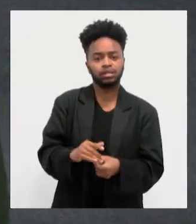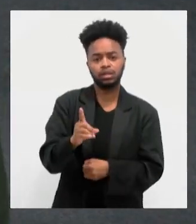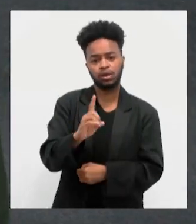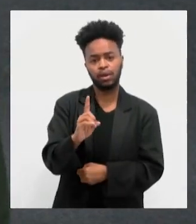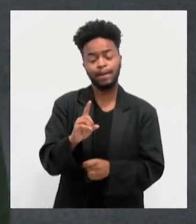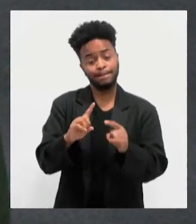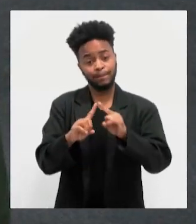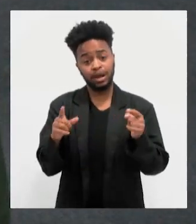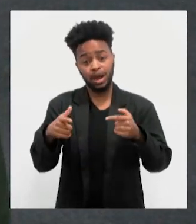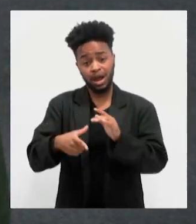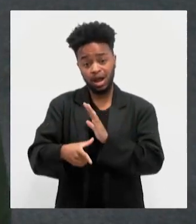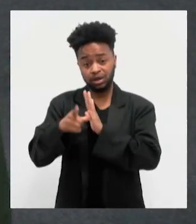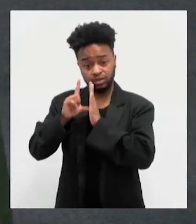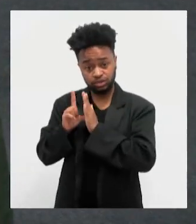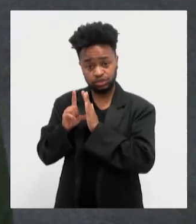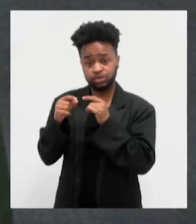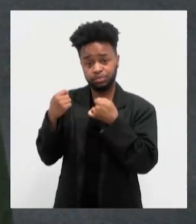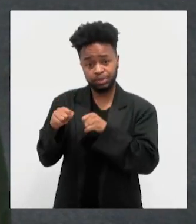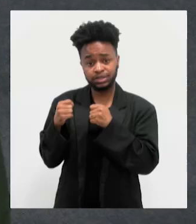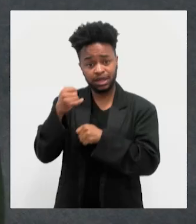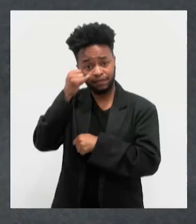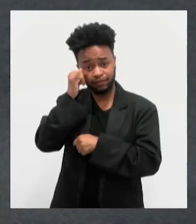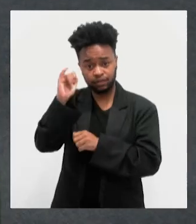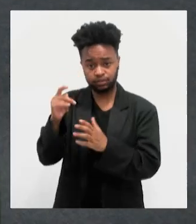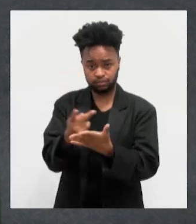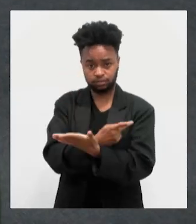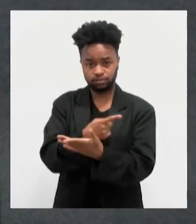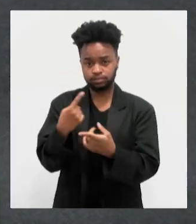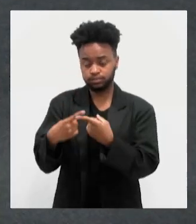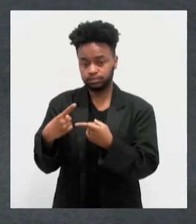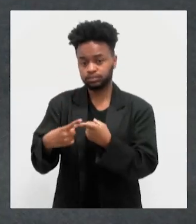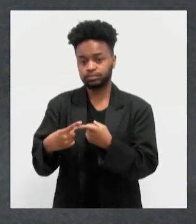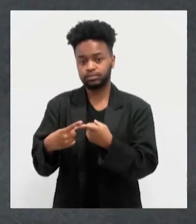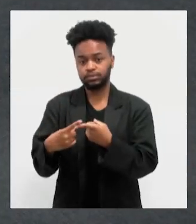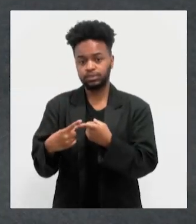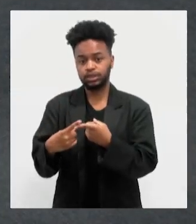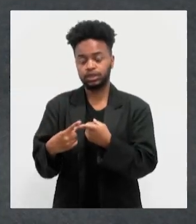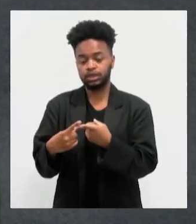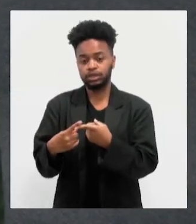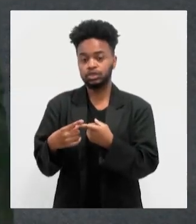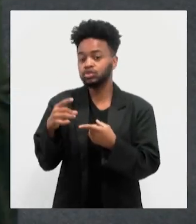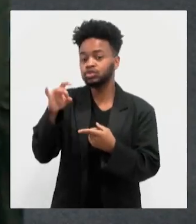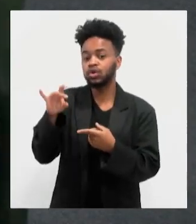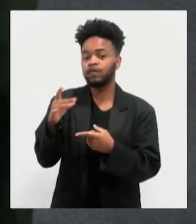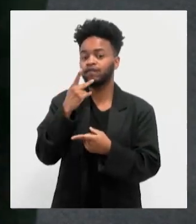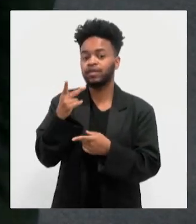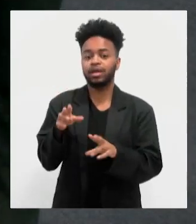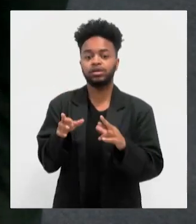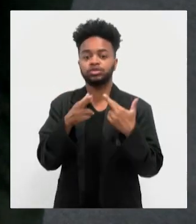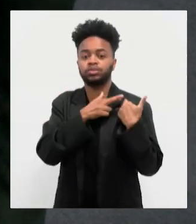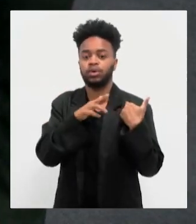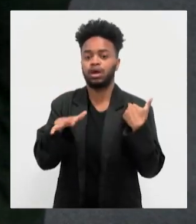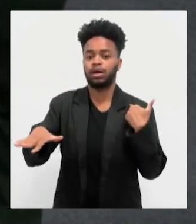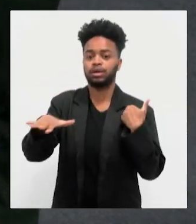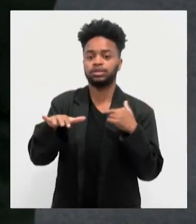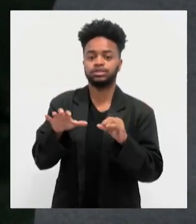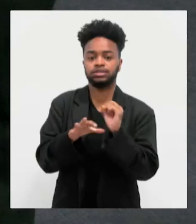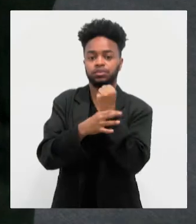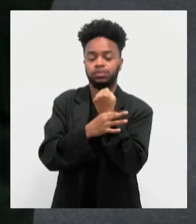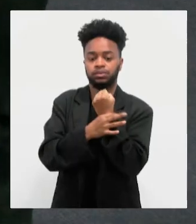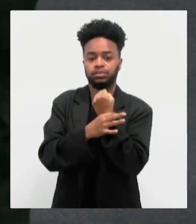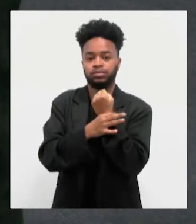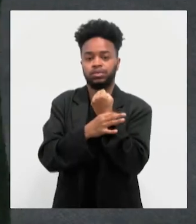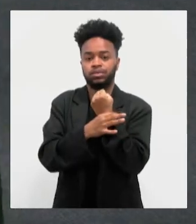você tem que estar antes para isso não acontecer. Senão você joga nas costas das forças da segurança uma